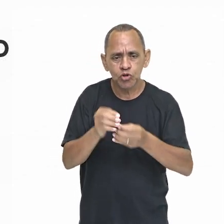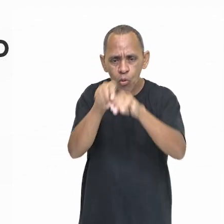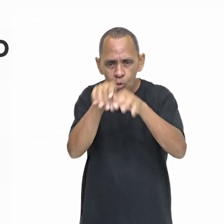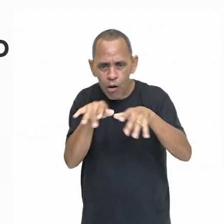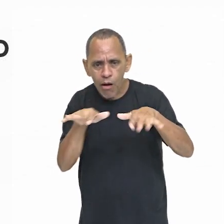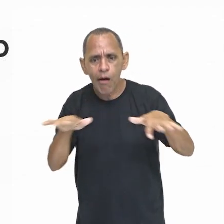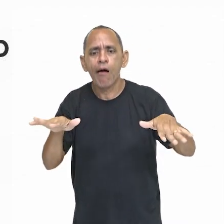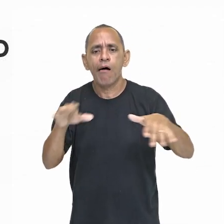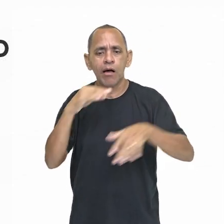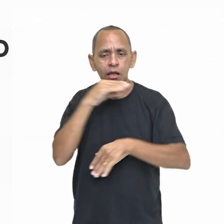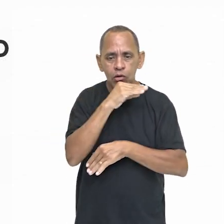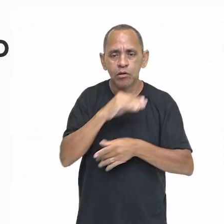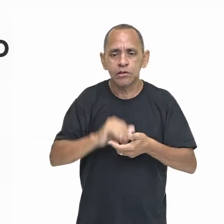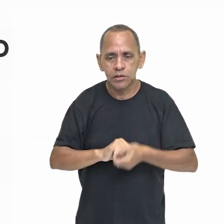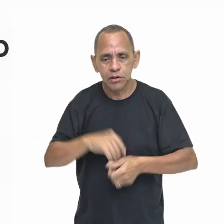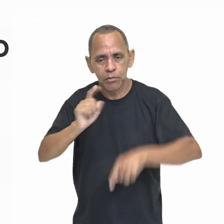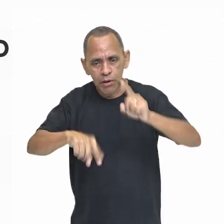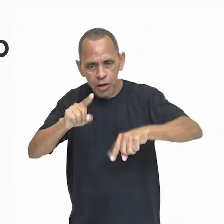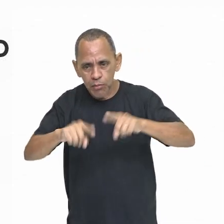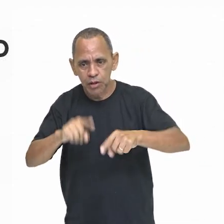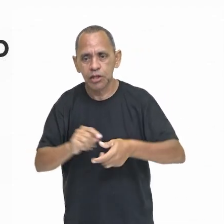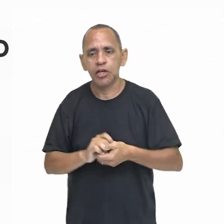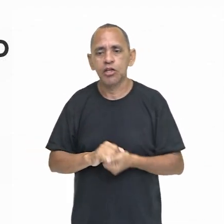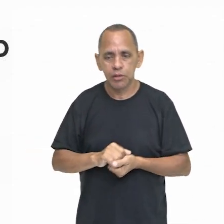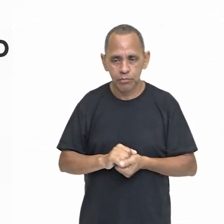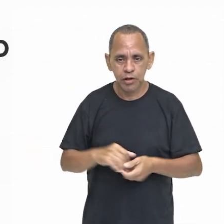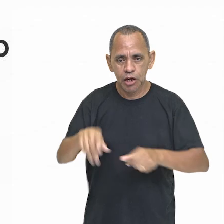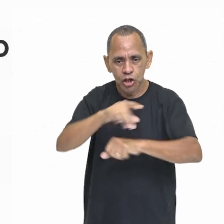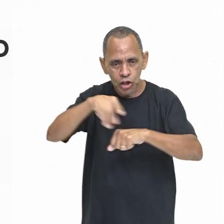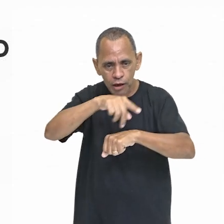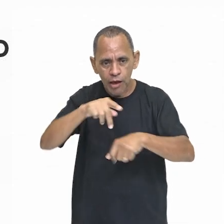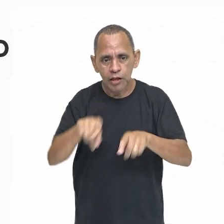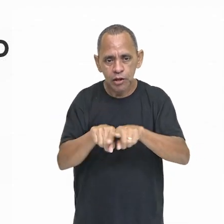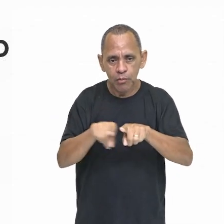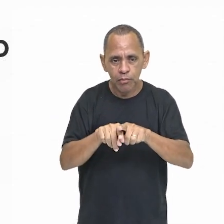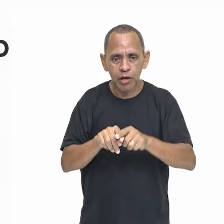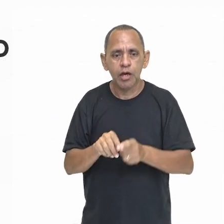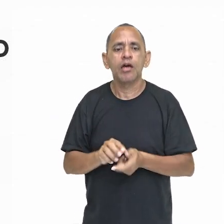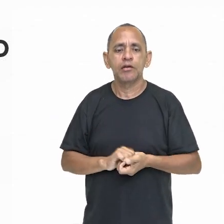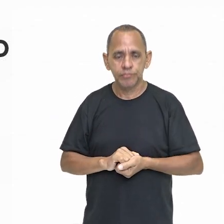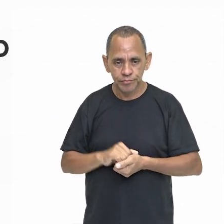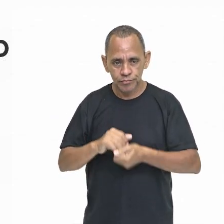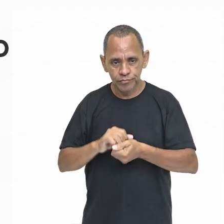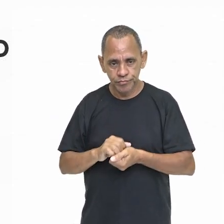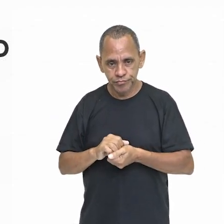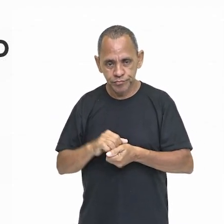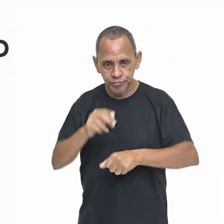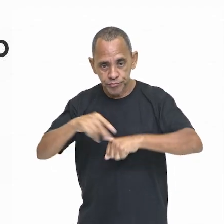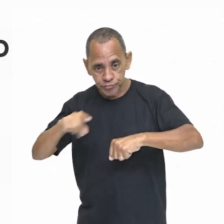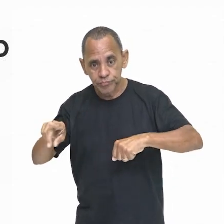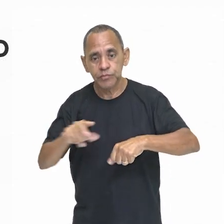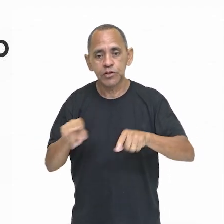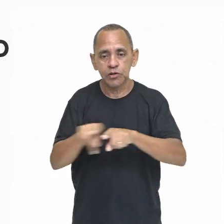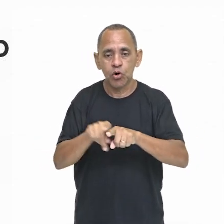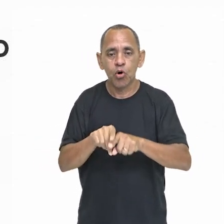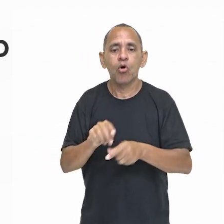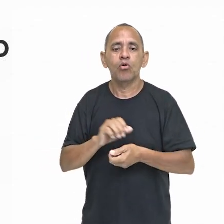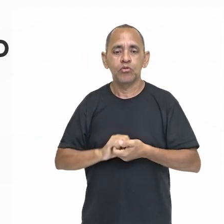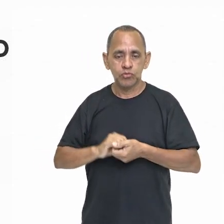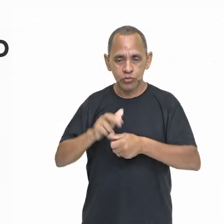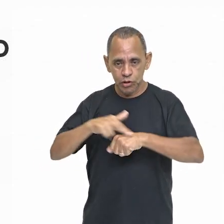detalhamento, propagação de calor, condução, convecção e irradiação